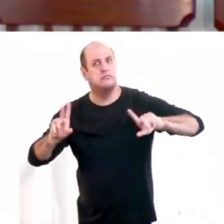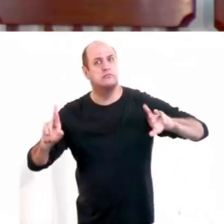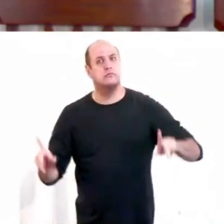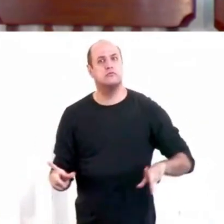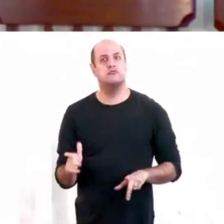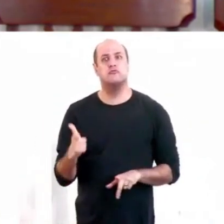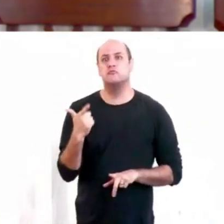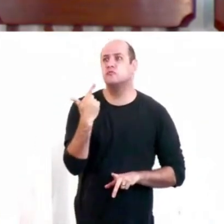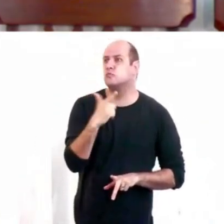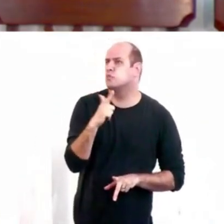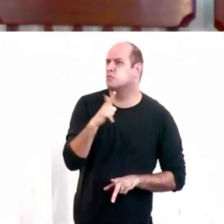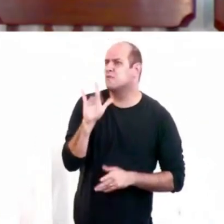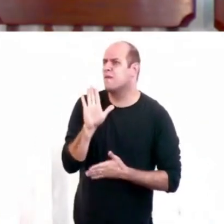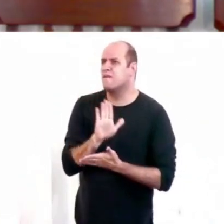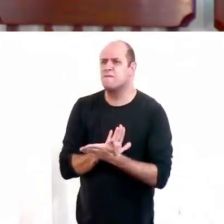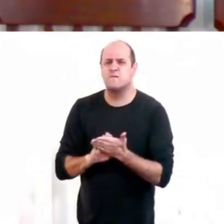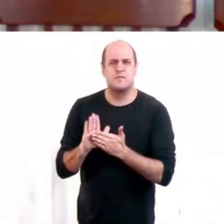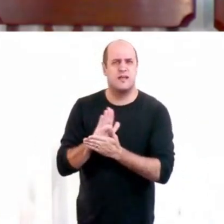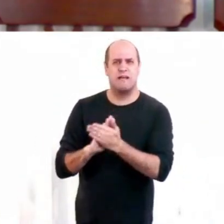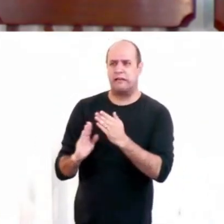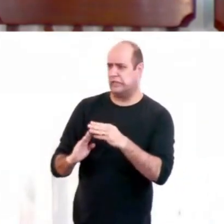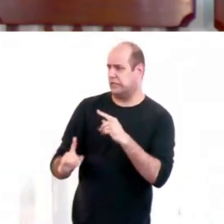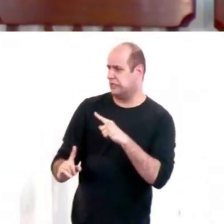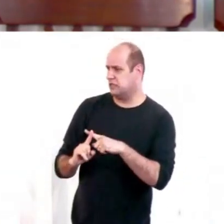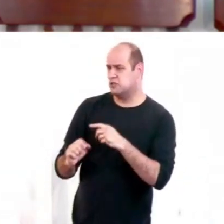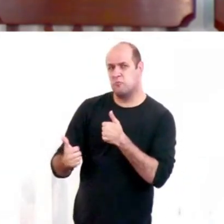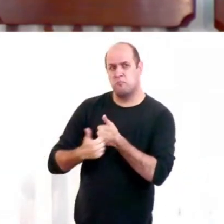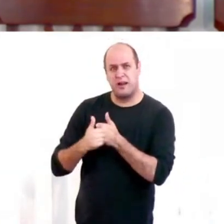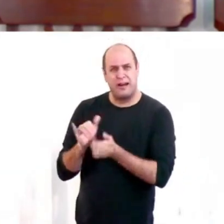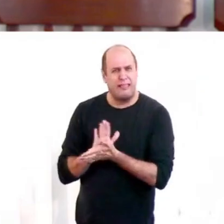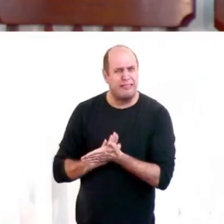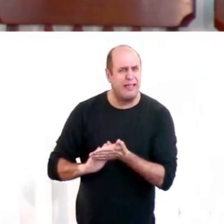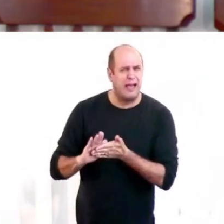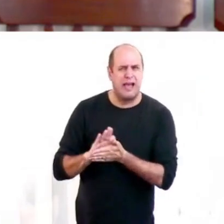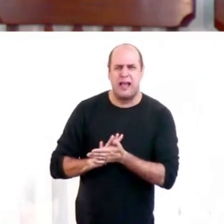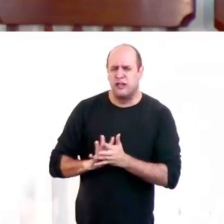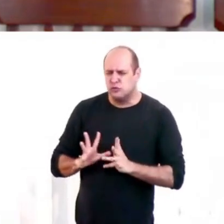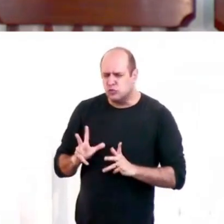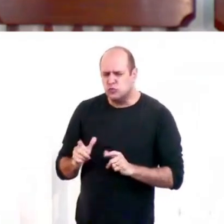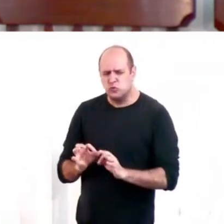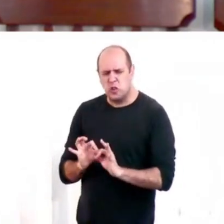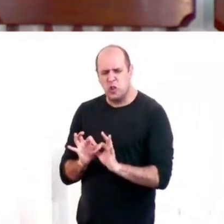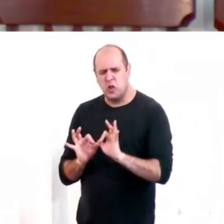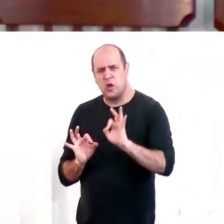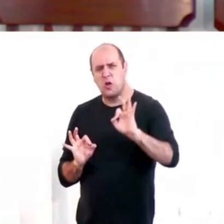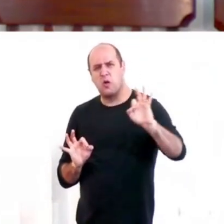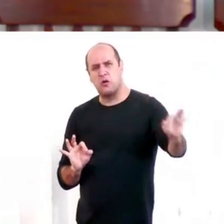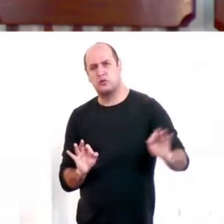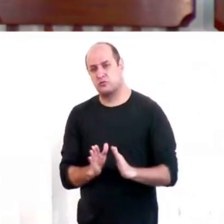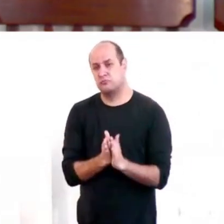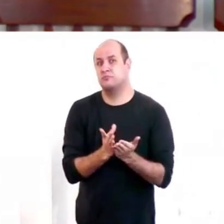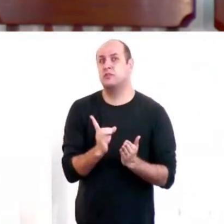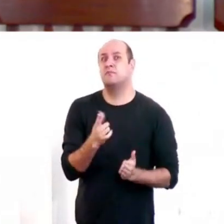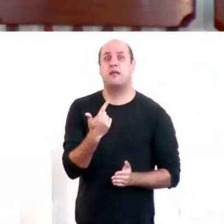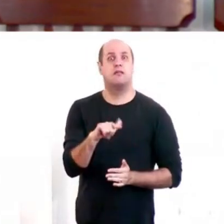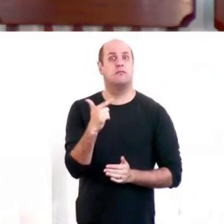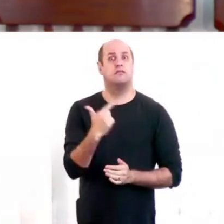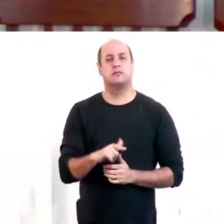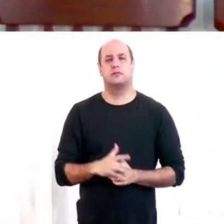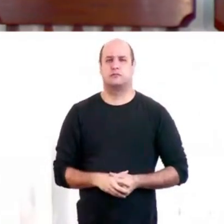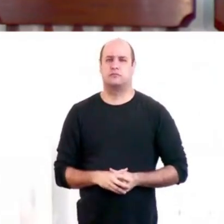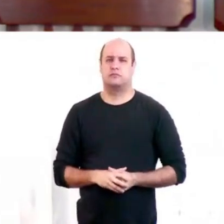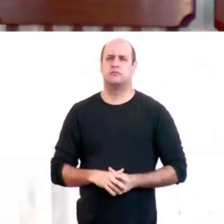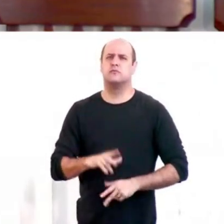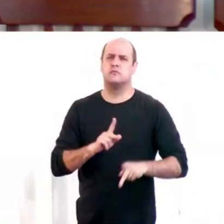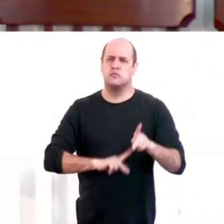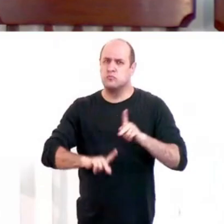nem próximo uma igreja, um missionário e a Bíblia para eles terem acesso. É chamado de povos